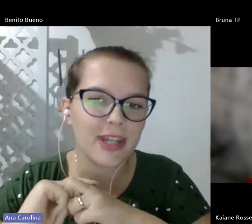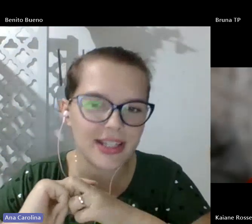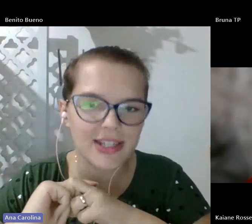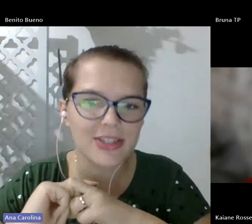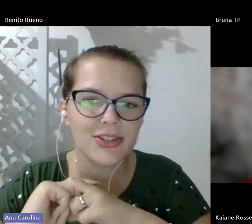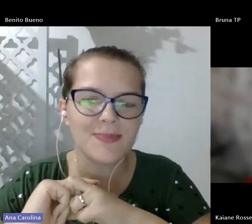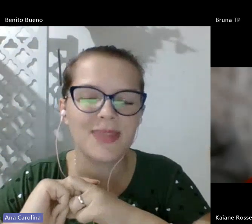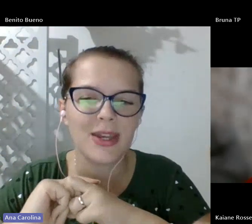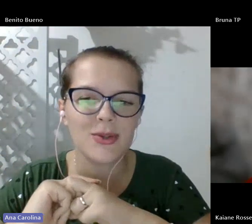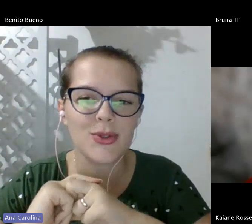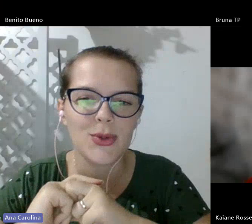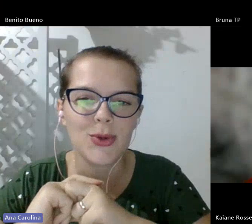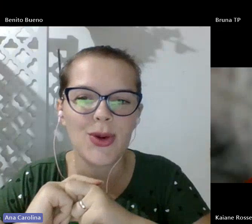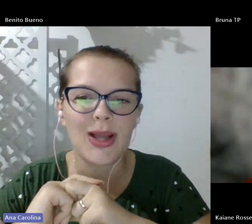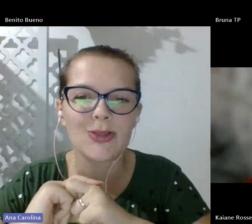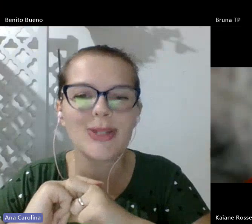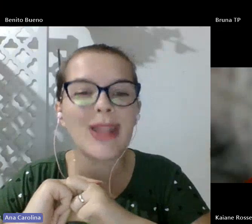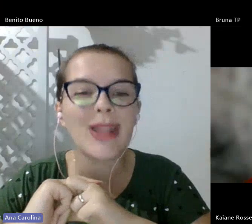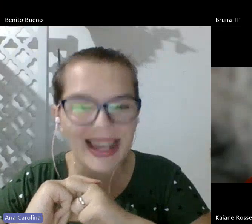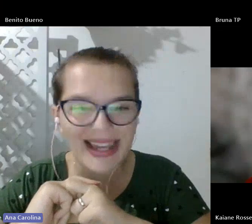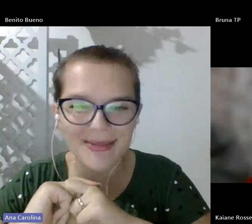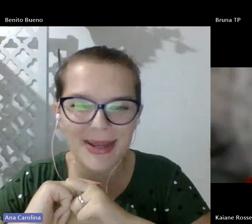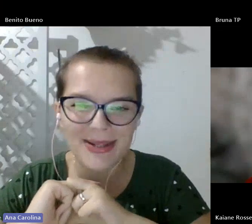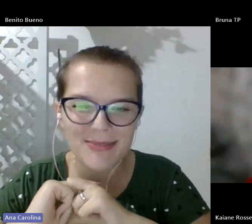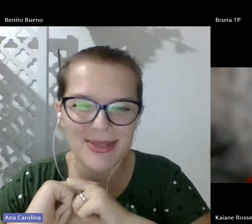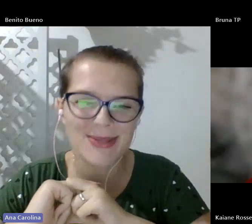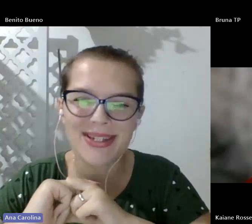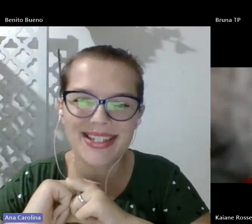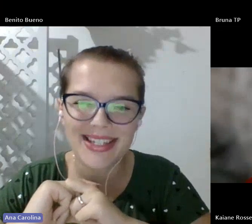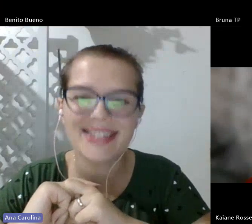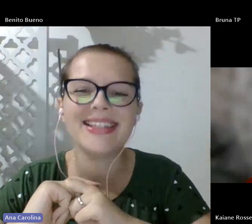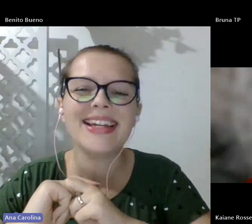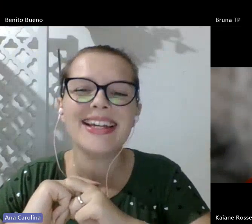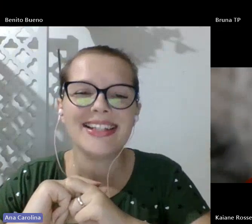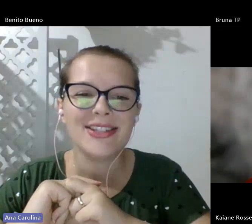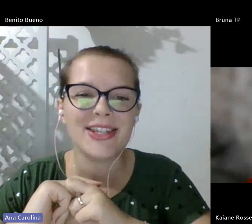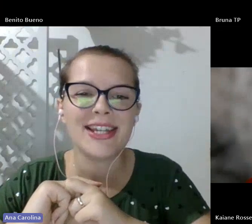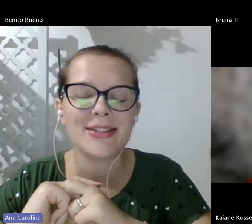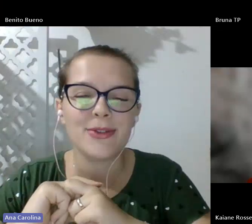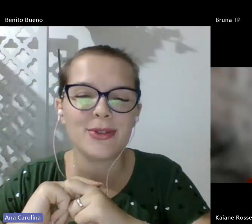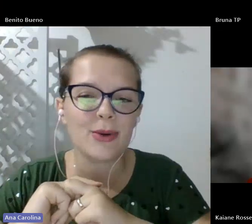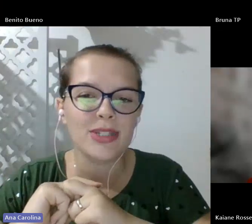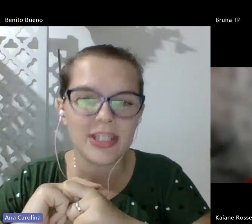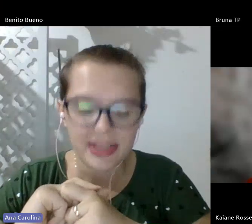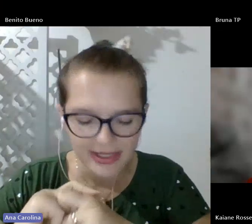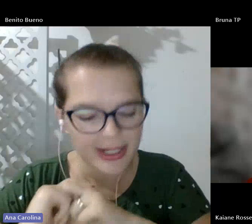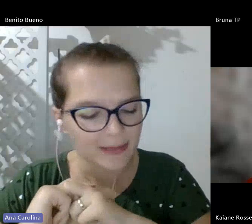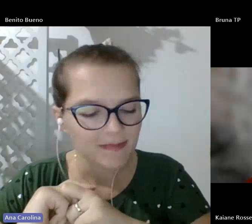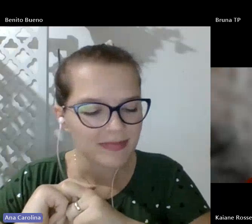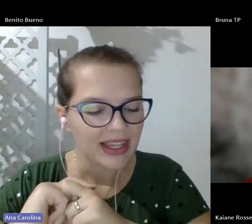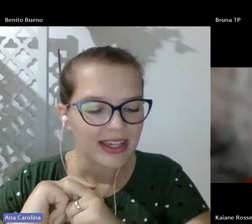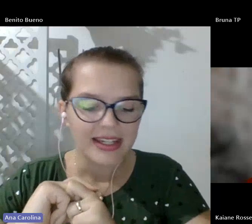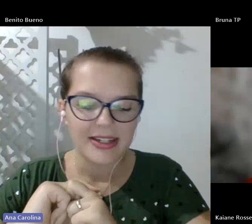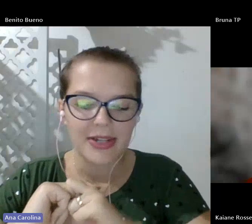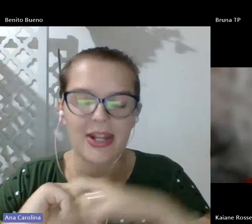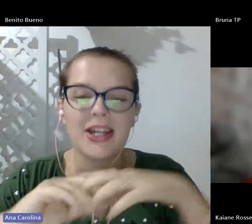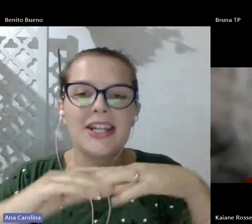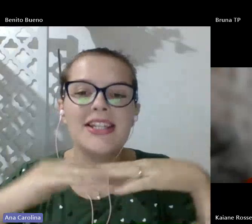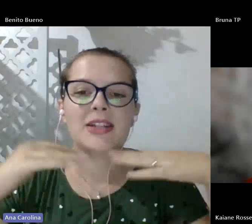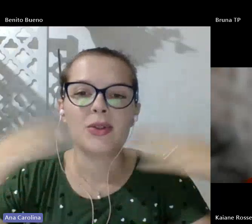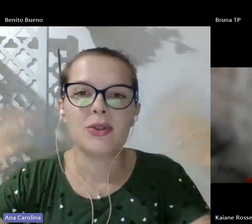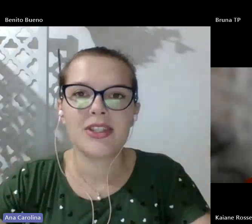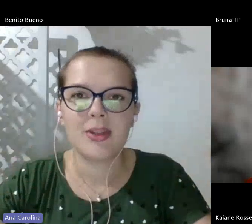Carolina Friedrich. Eu sou aluna e colega da maioria do pessoal aqui, de Engenharia Civil da Uninter. Eu